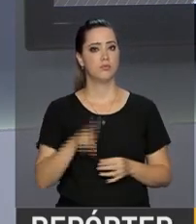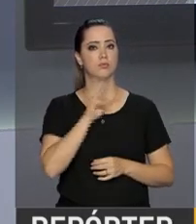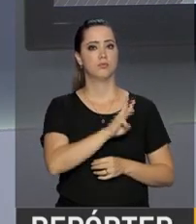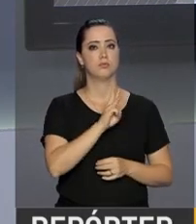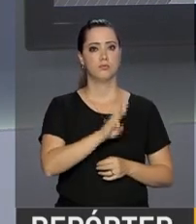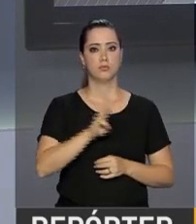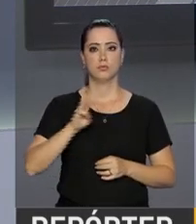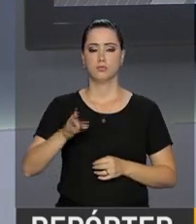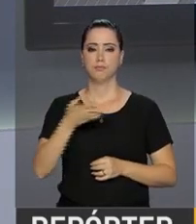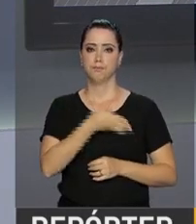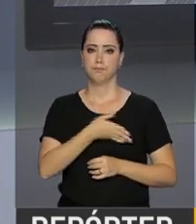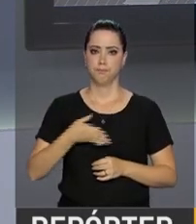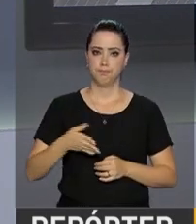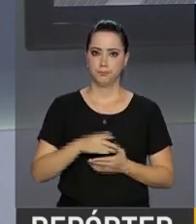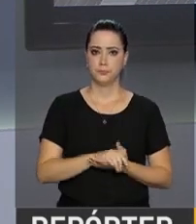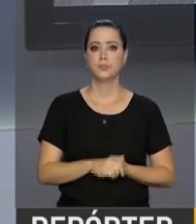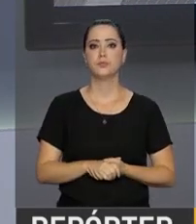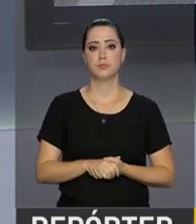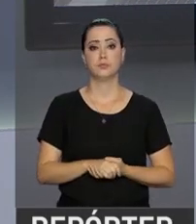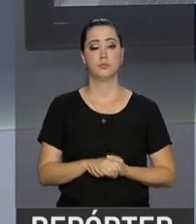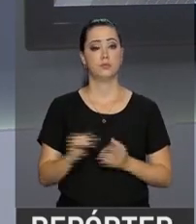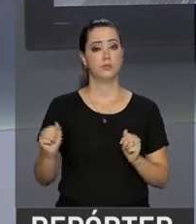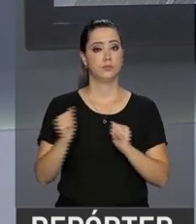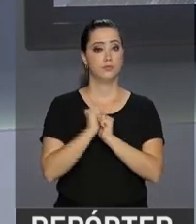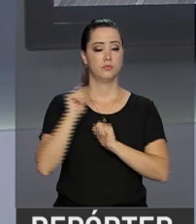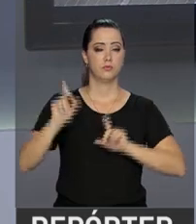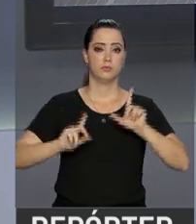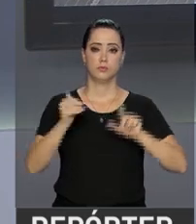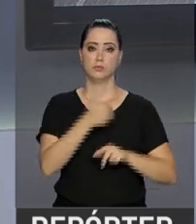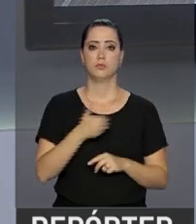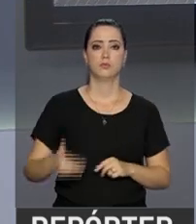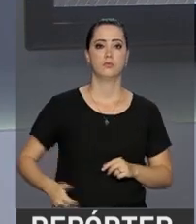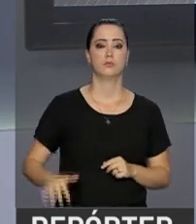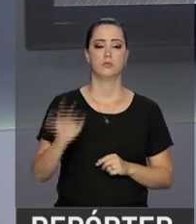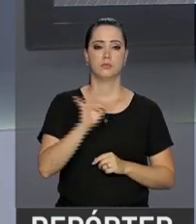também está na página da NBR na internet. Continue com a gente na